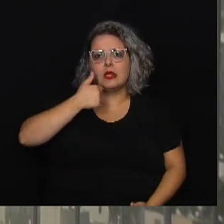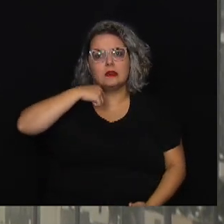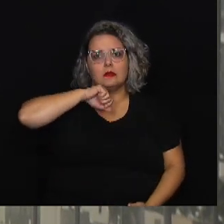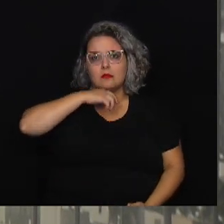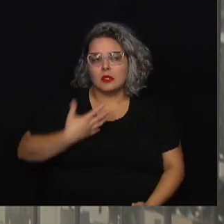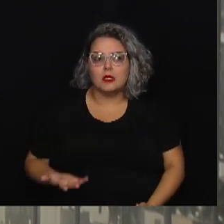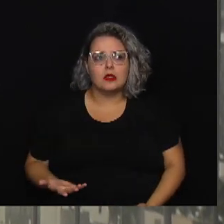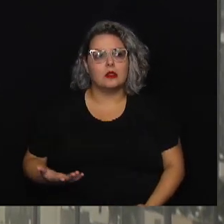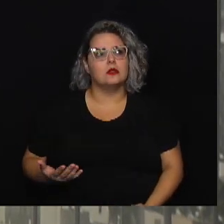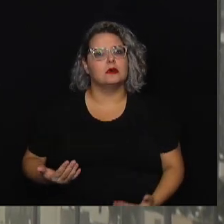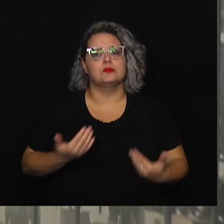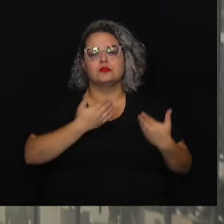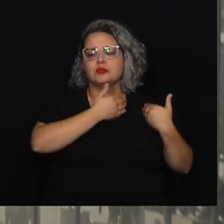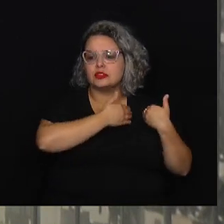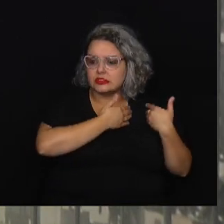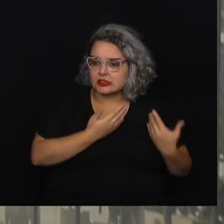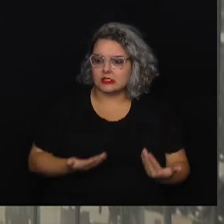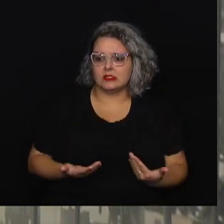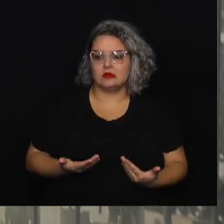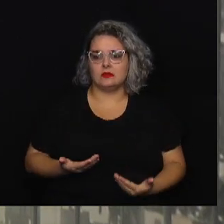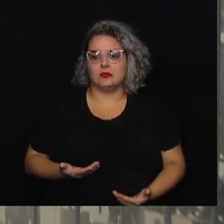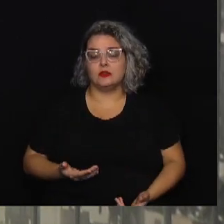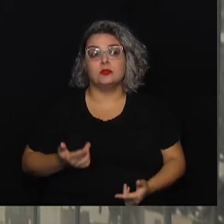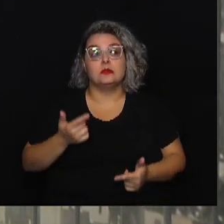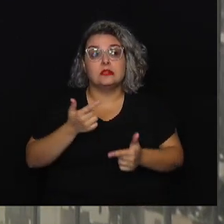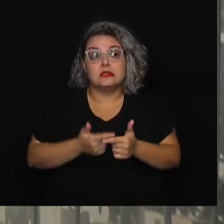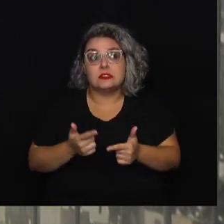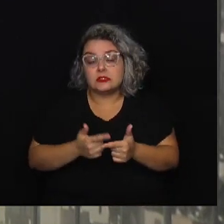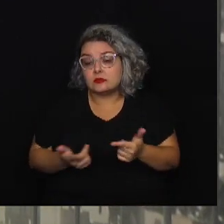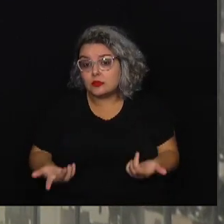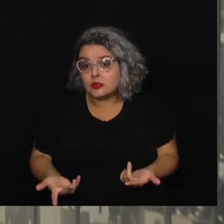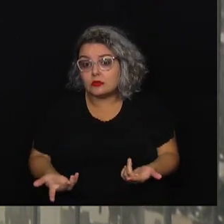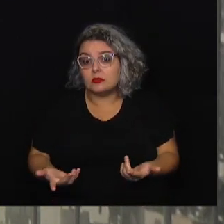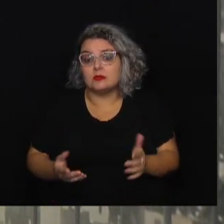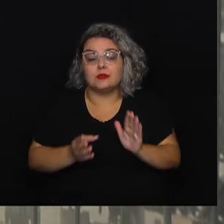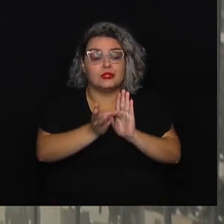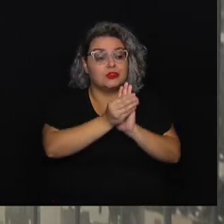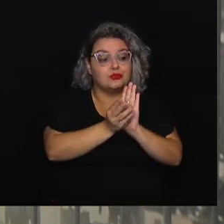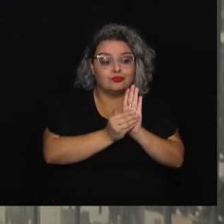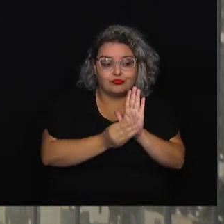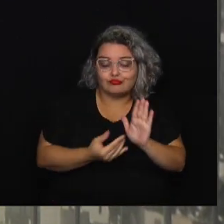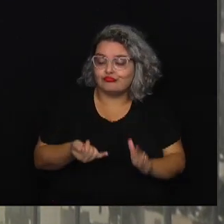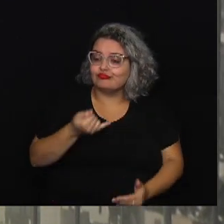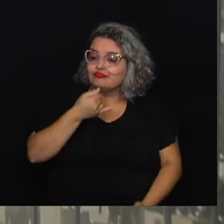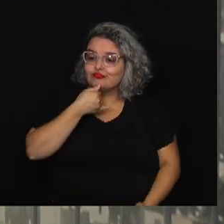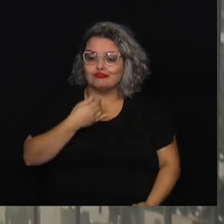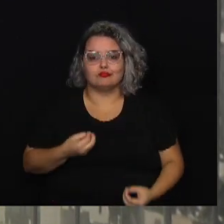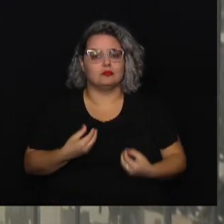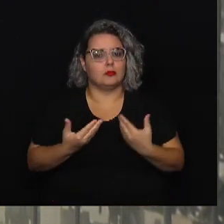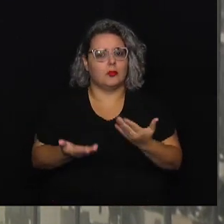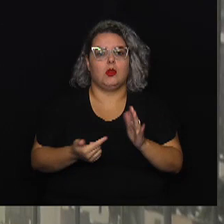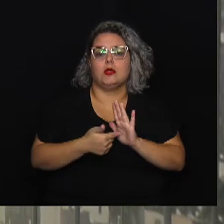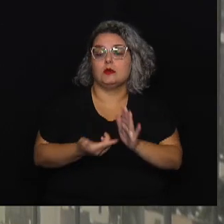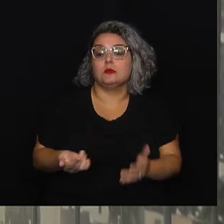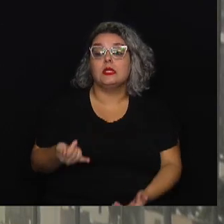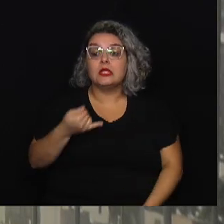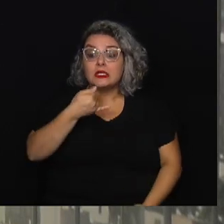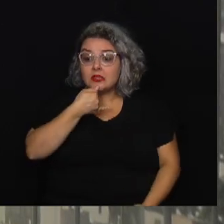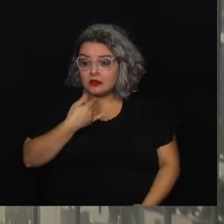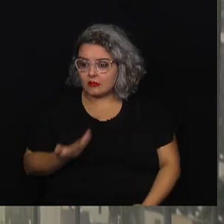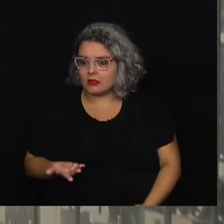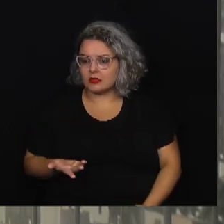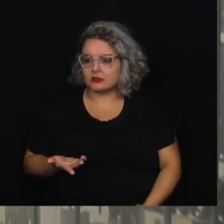os adolescentes, sobre esse déficit de conteúdo que infelizmente a pandemia nos mostrou. E infelizmente